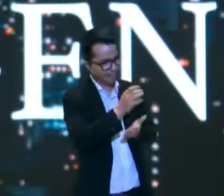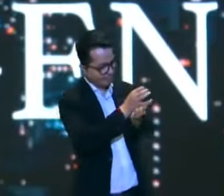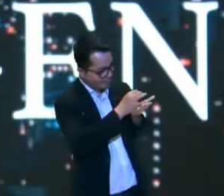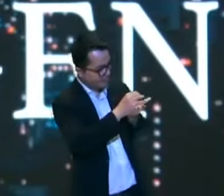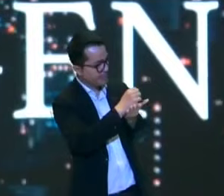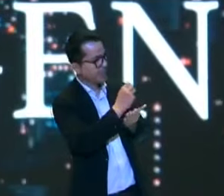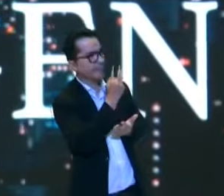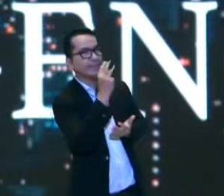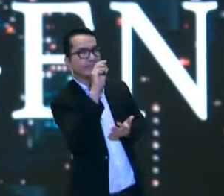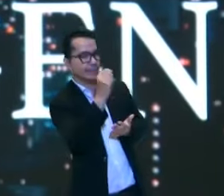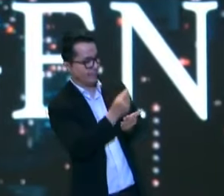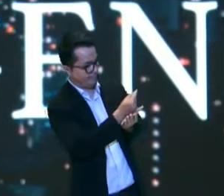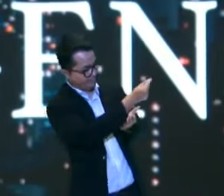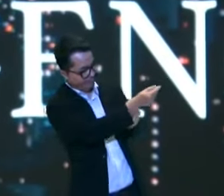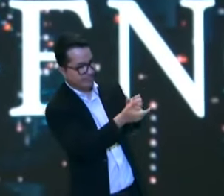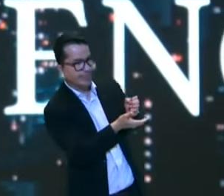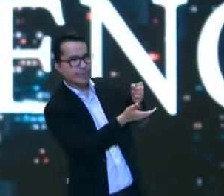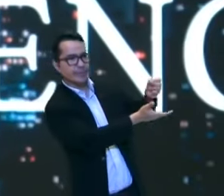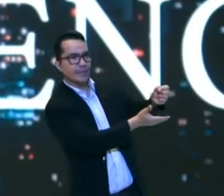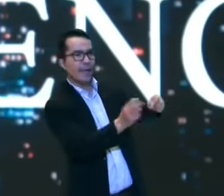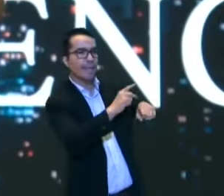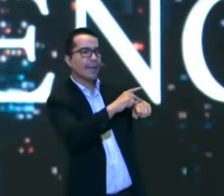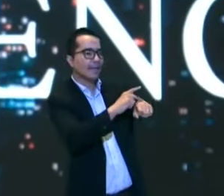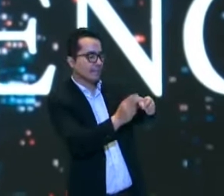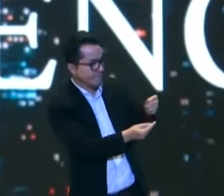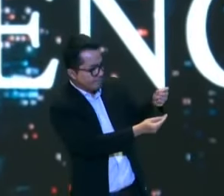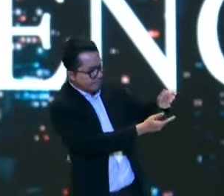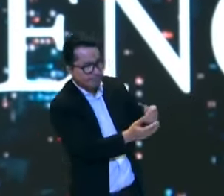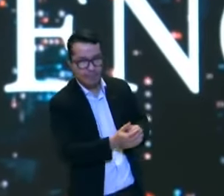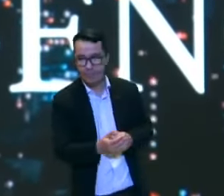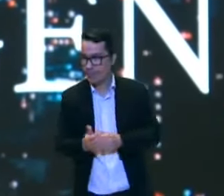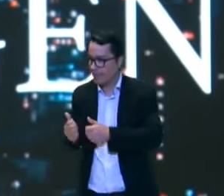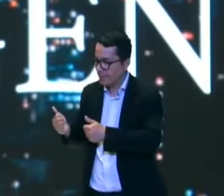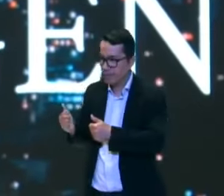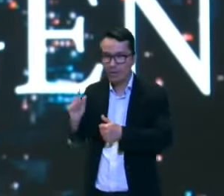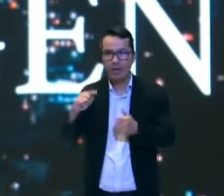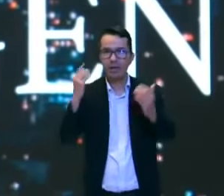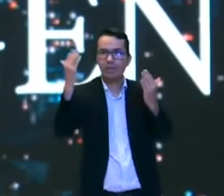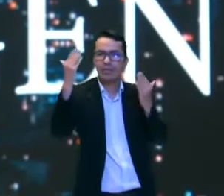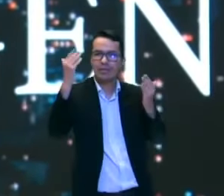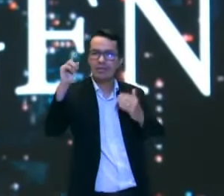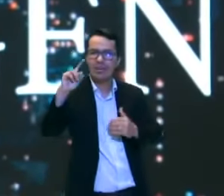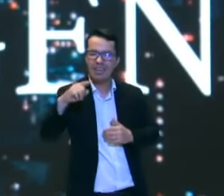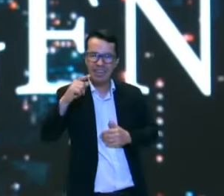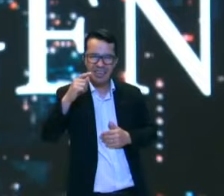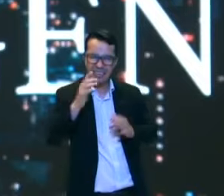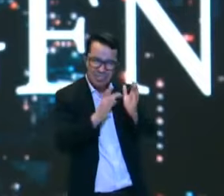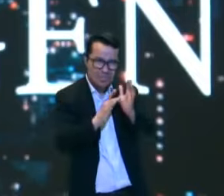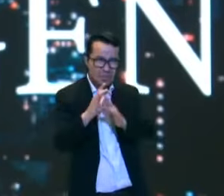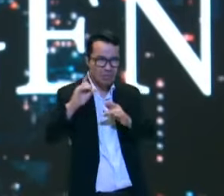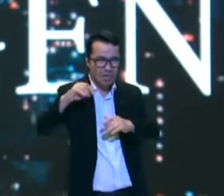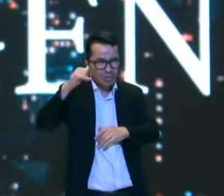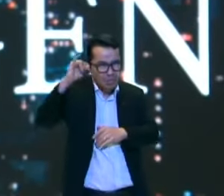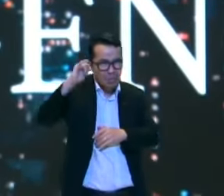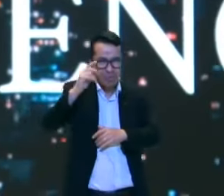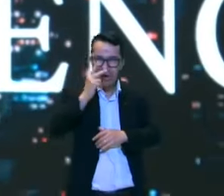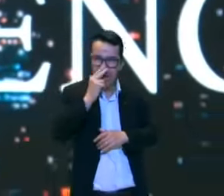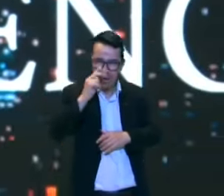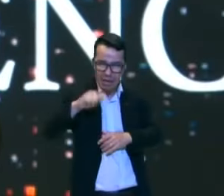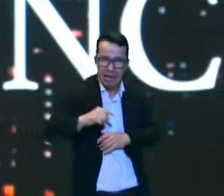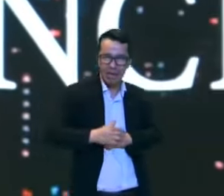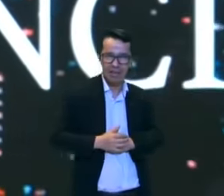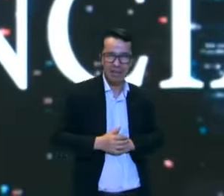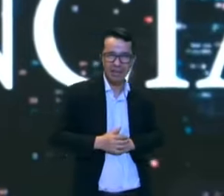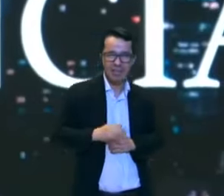isso. Quando a gente está enredado pela cobiça, a gente se perde por coisa que não é nada. Eu lembro, eu estava lendo